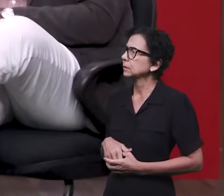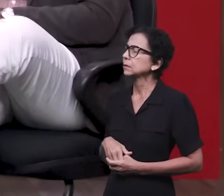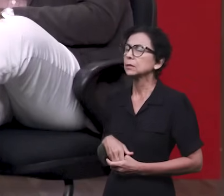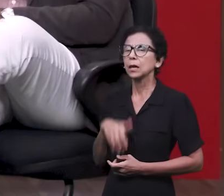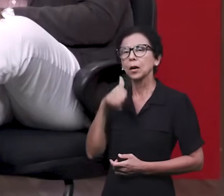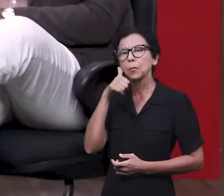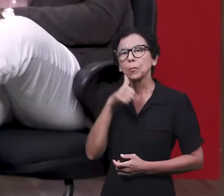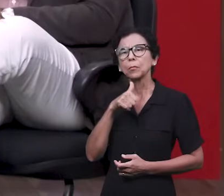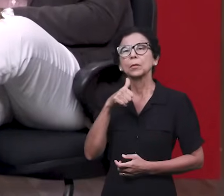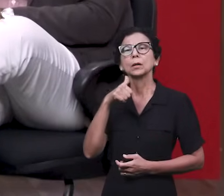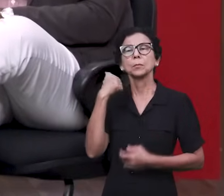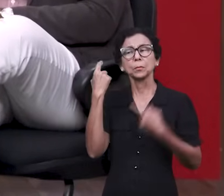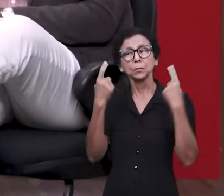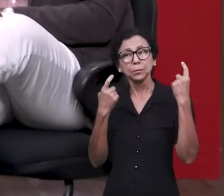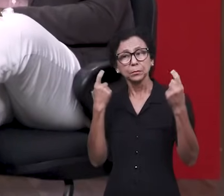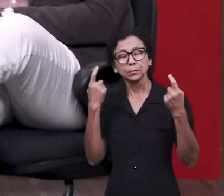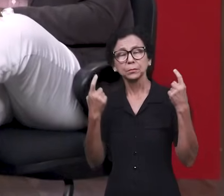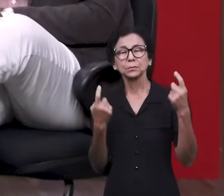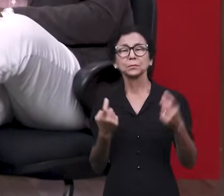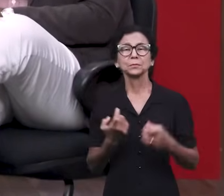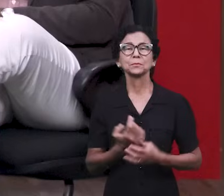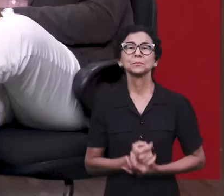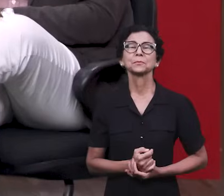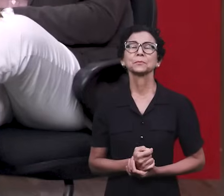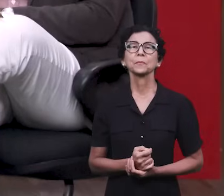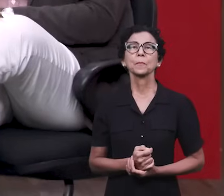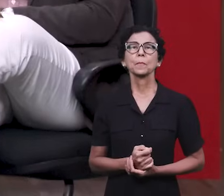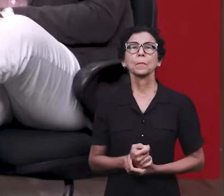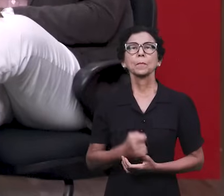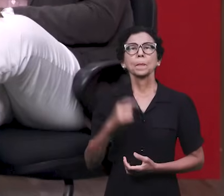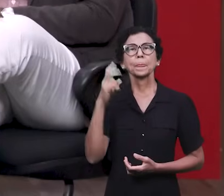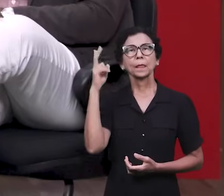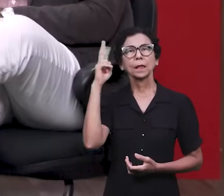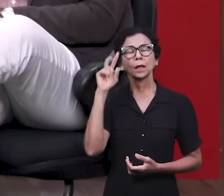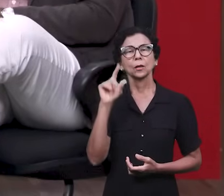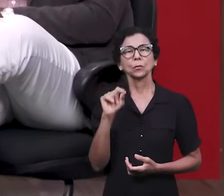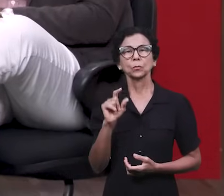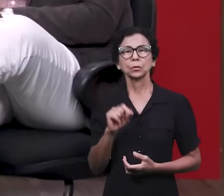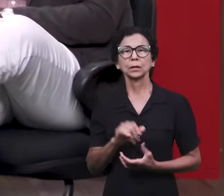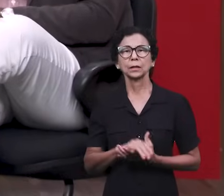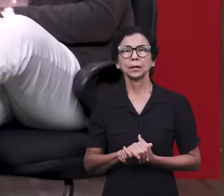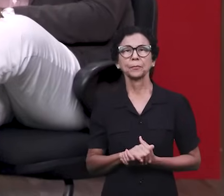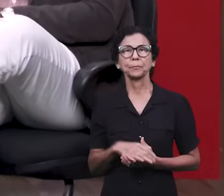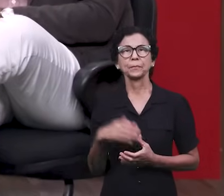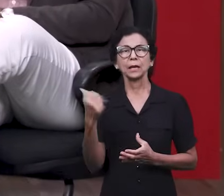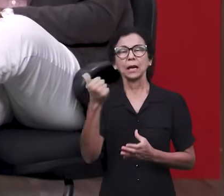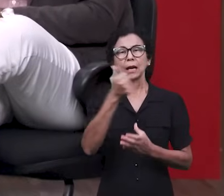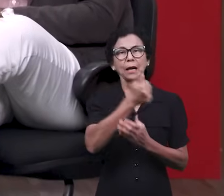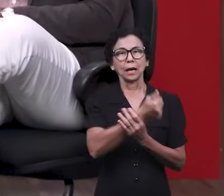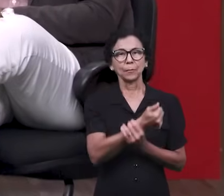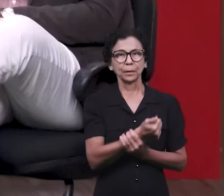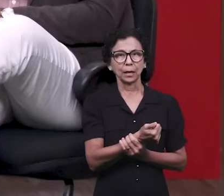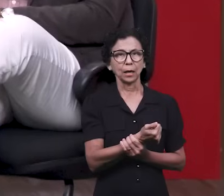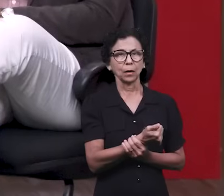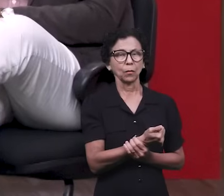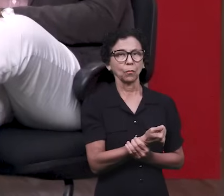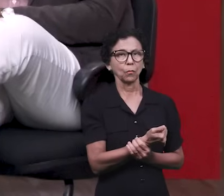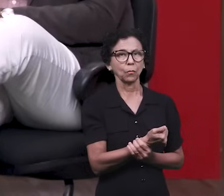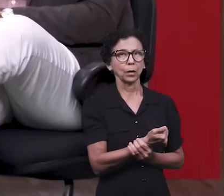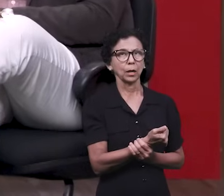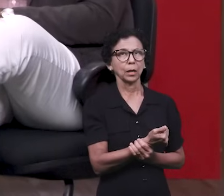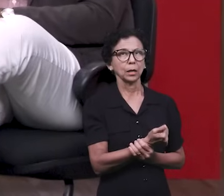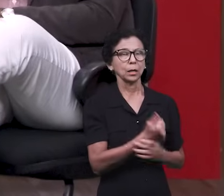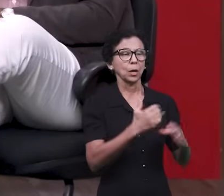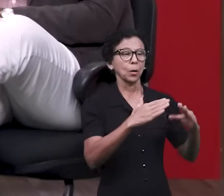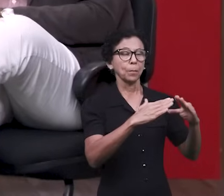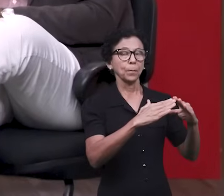com isso. E nós lembramos aqui que Abraão morou no Egito e lá ele não erigiu nenhum altar.